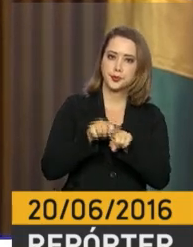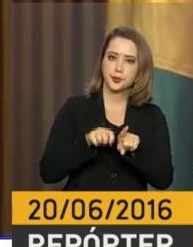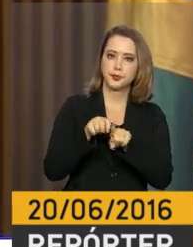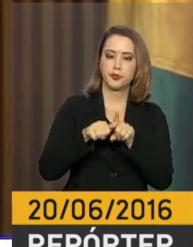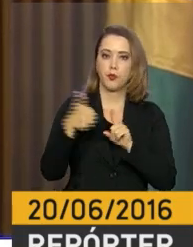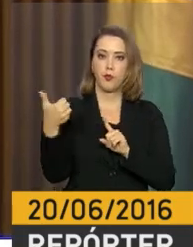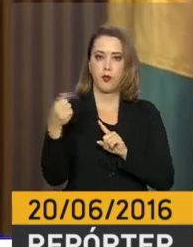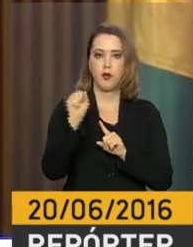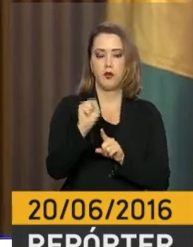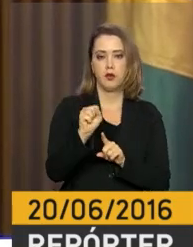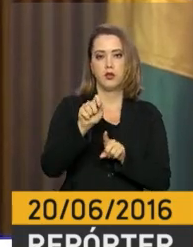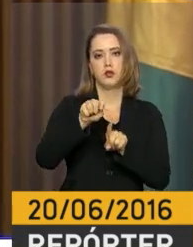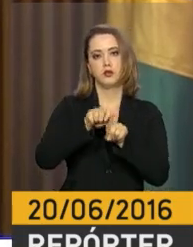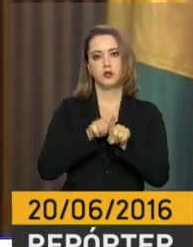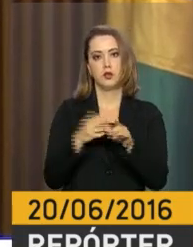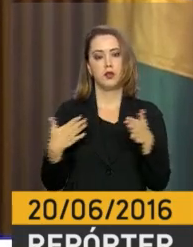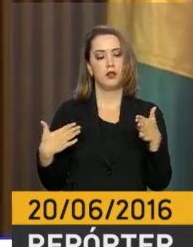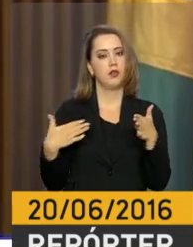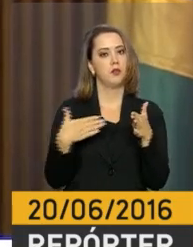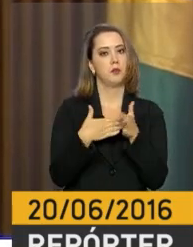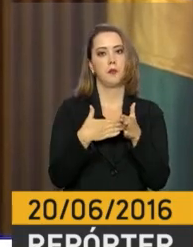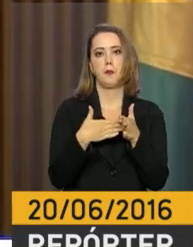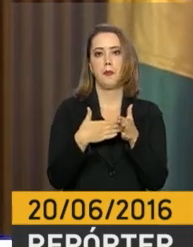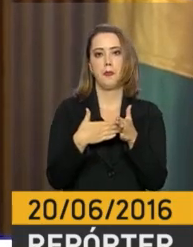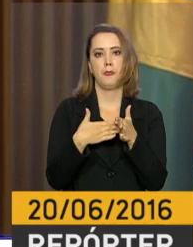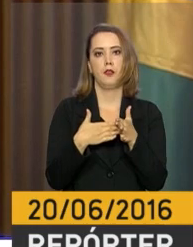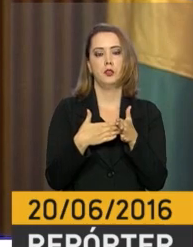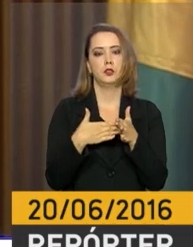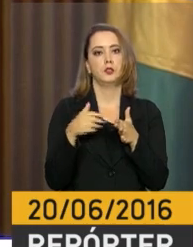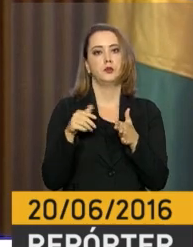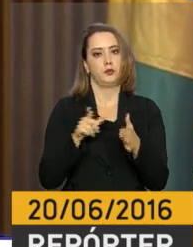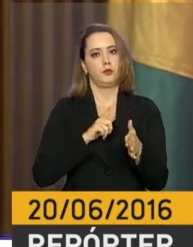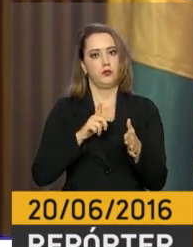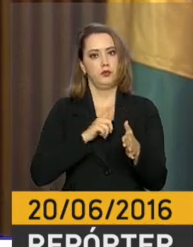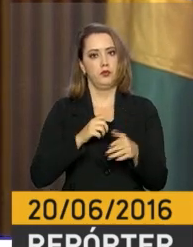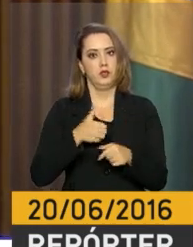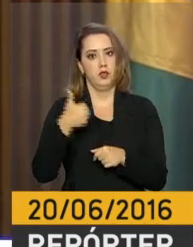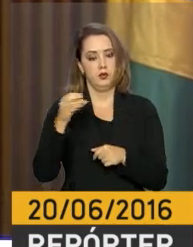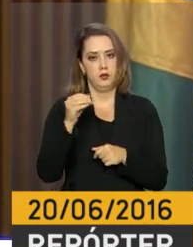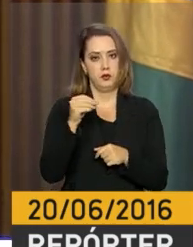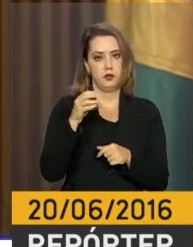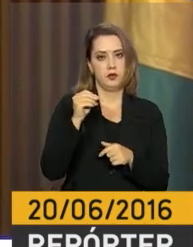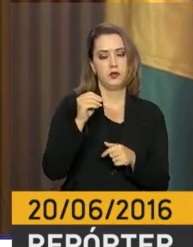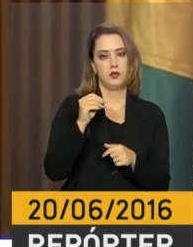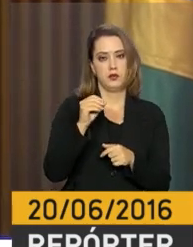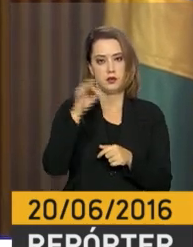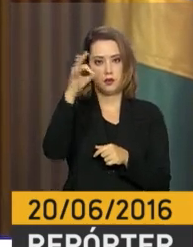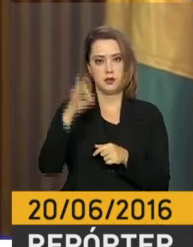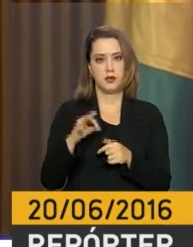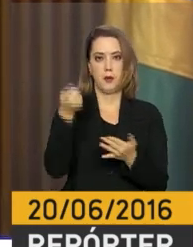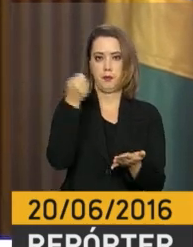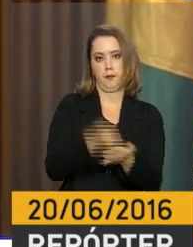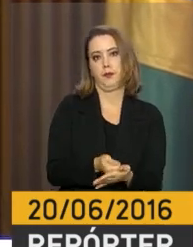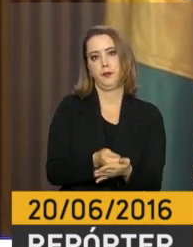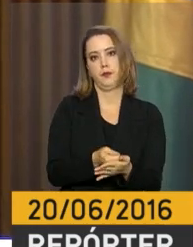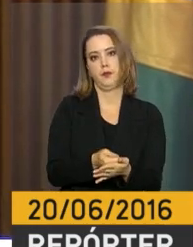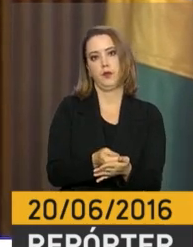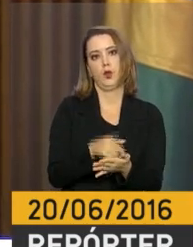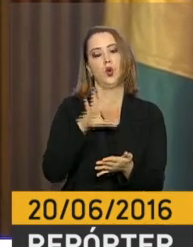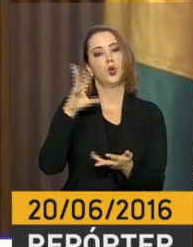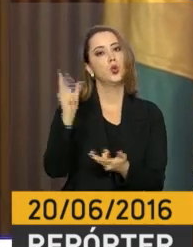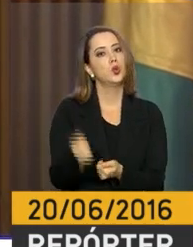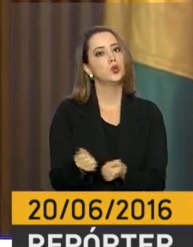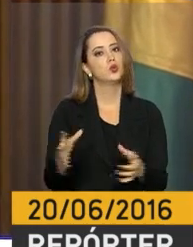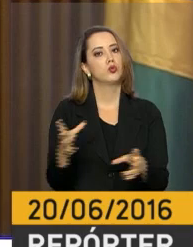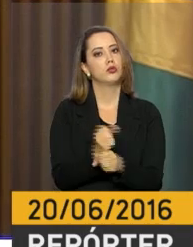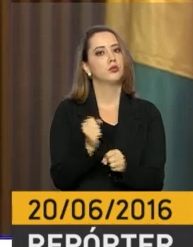meses até alcançar o nível de 100% ou seja isso tudo somando